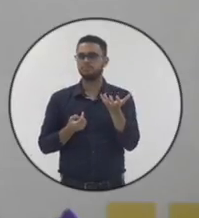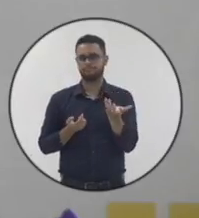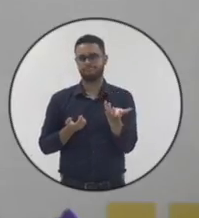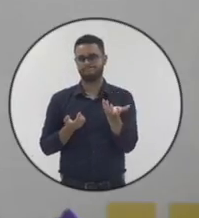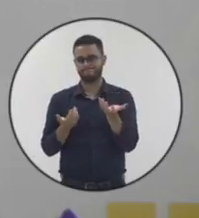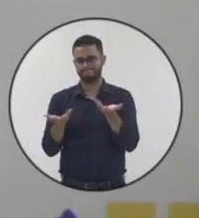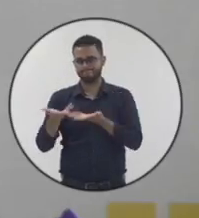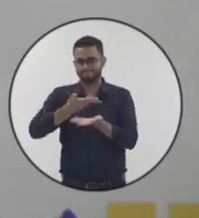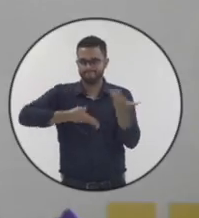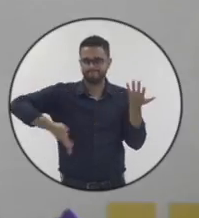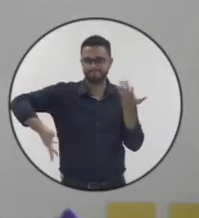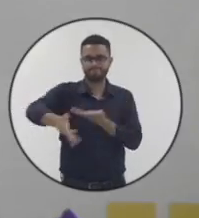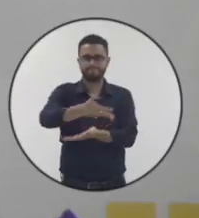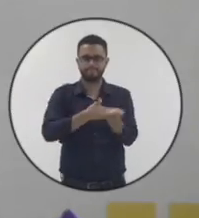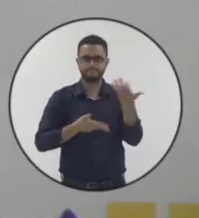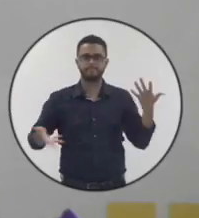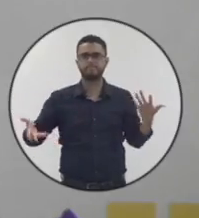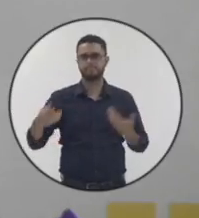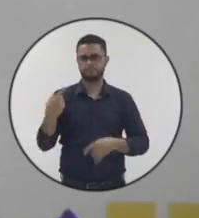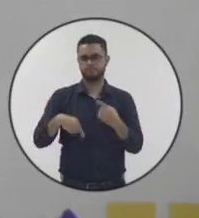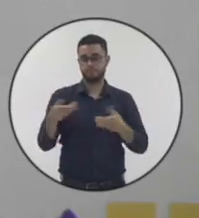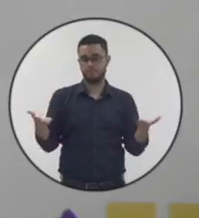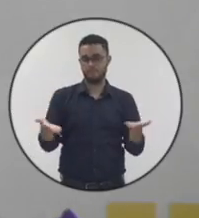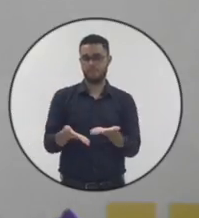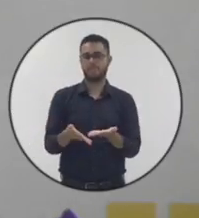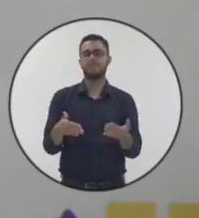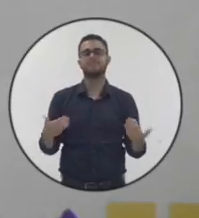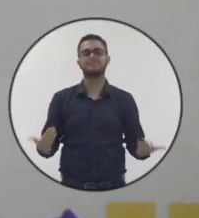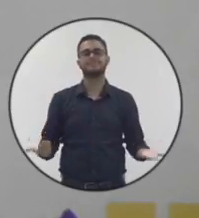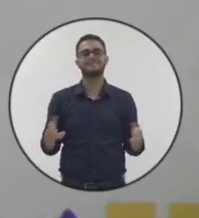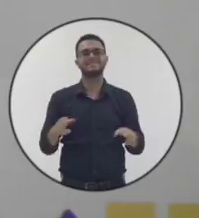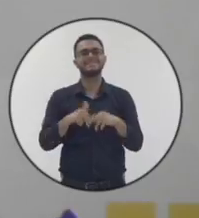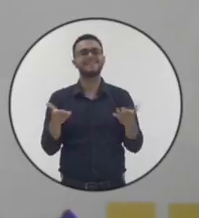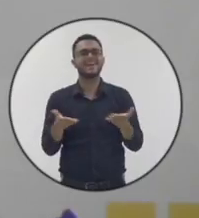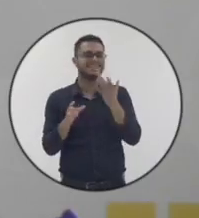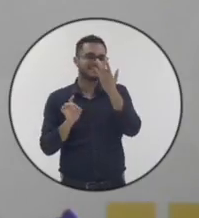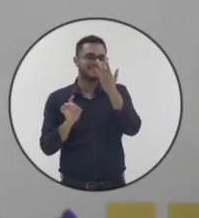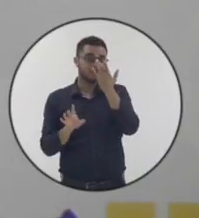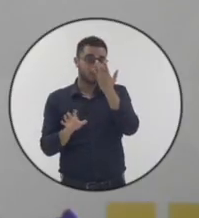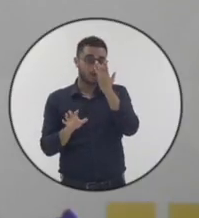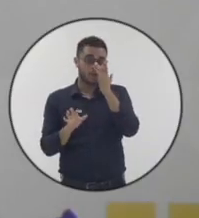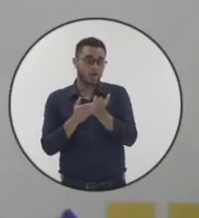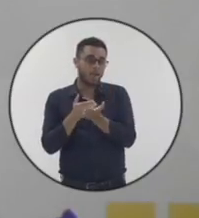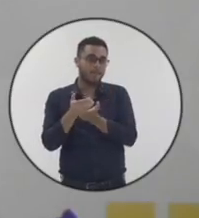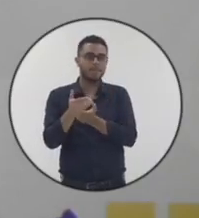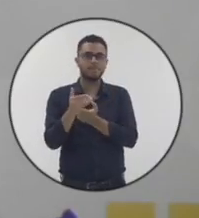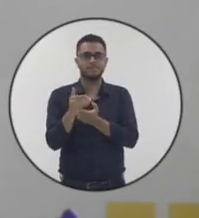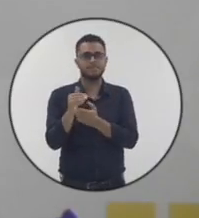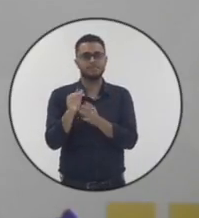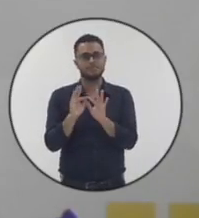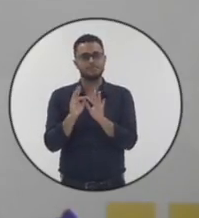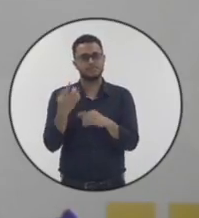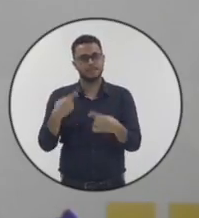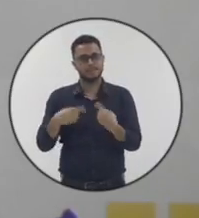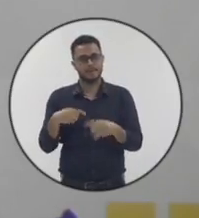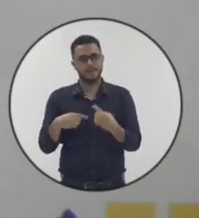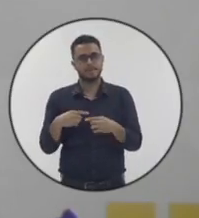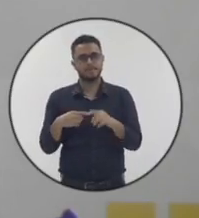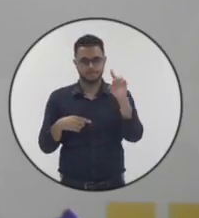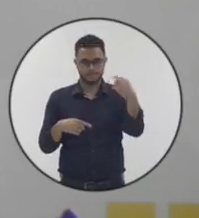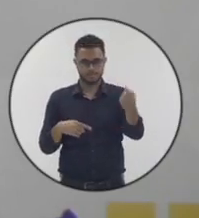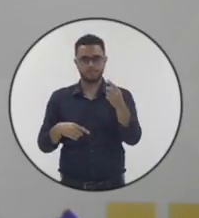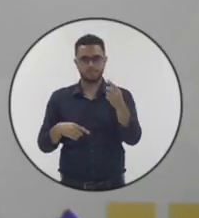transversalizamos a discussão que foi iniciada no dia de hoje. Então, hoje é só apenas o início do debate, nos veremos de novo